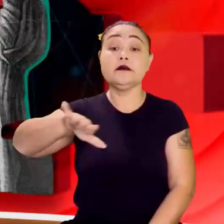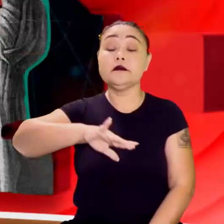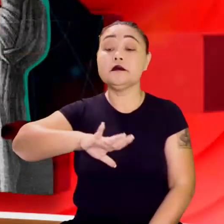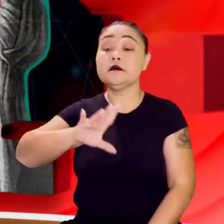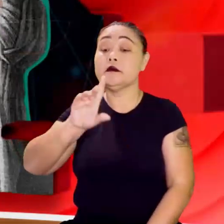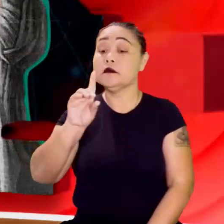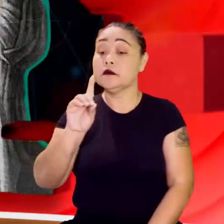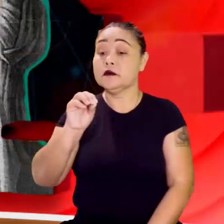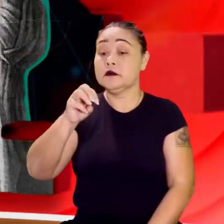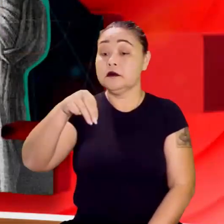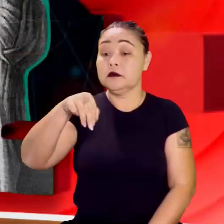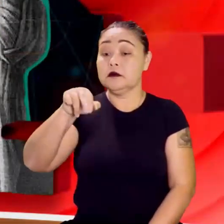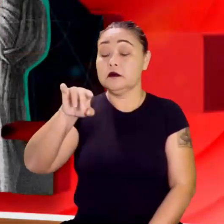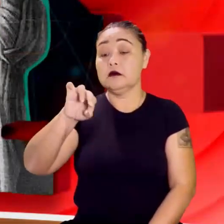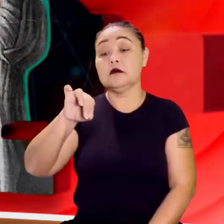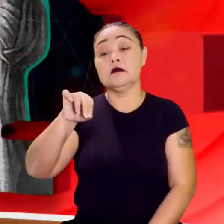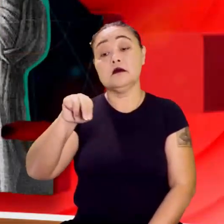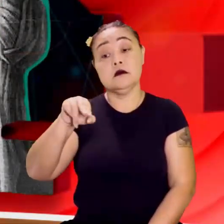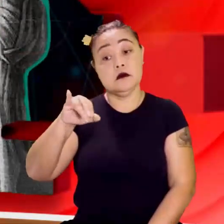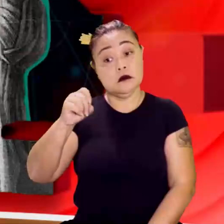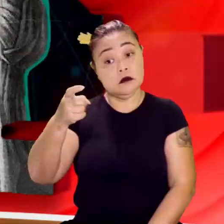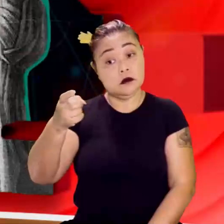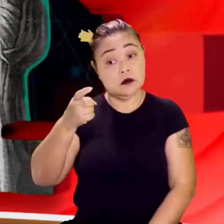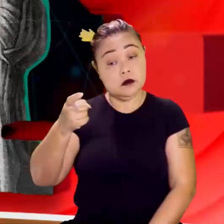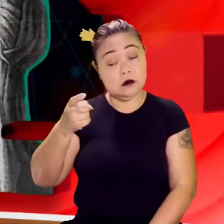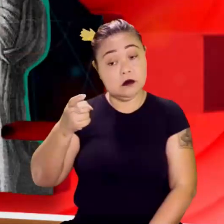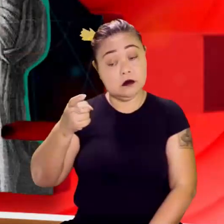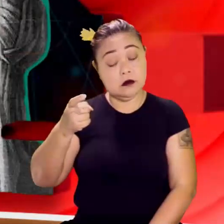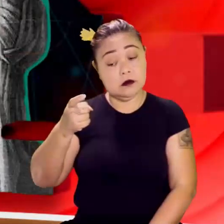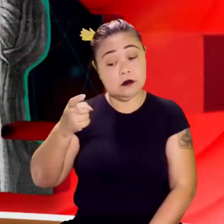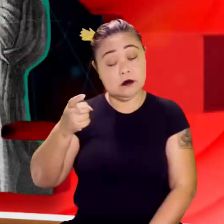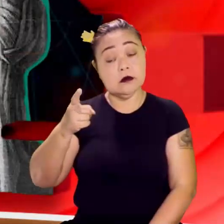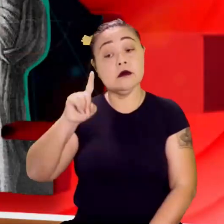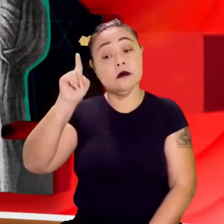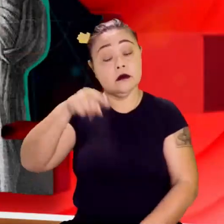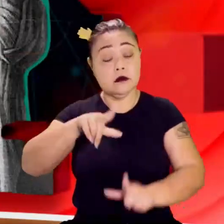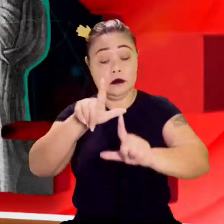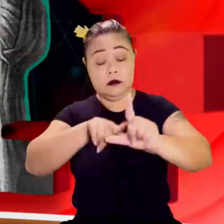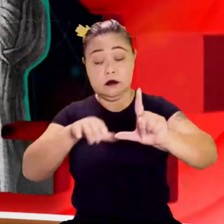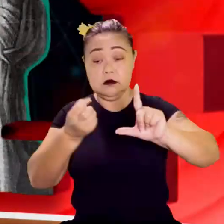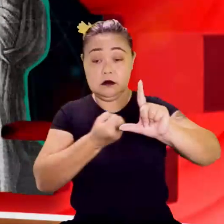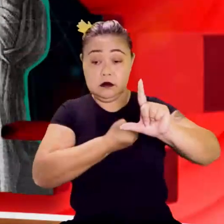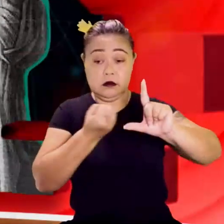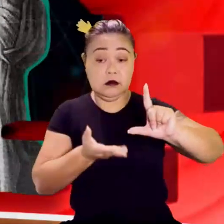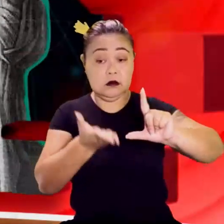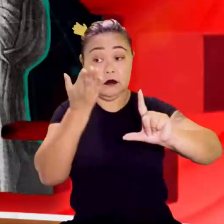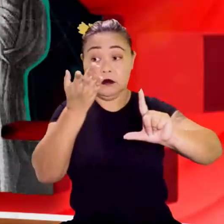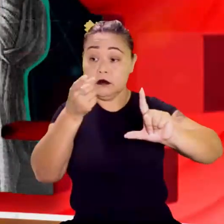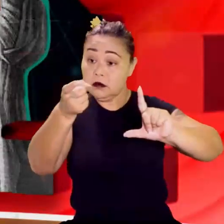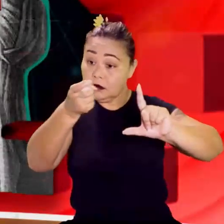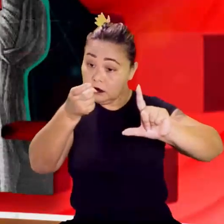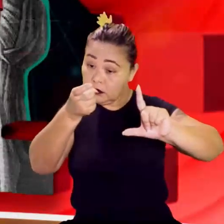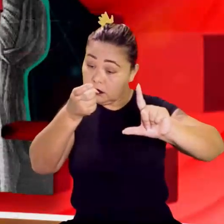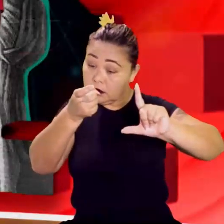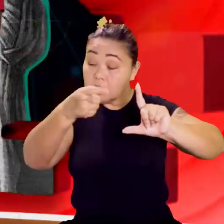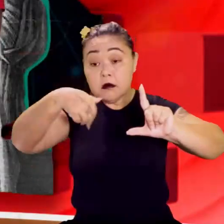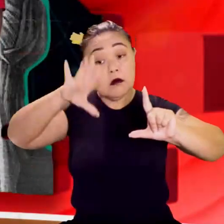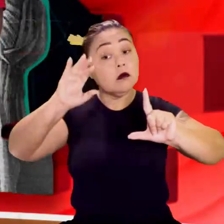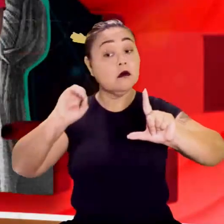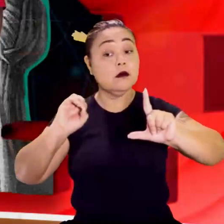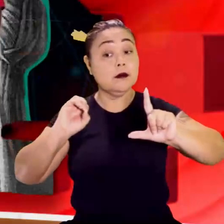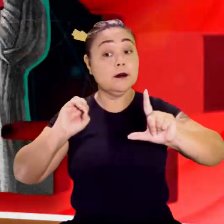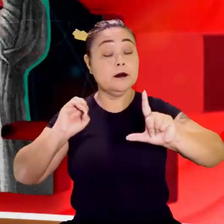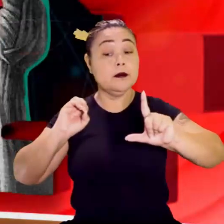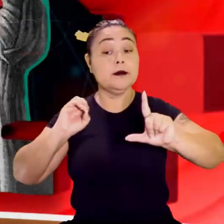nosso domínio x. Né? Porque para ser logaritmo, o x tem que ser maior que